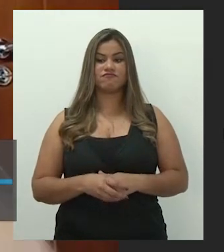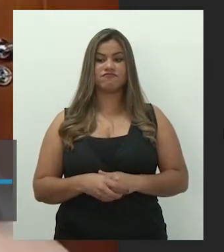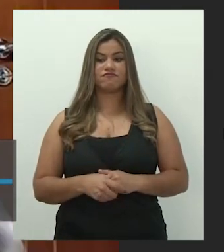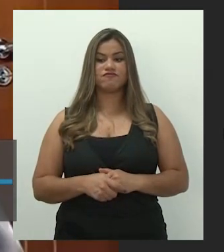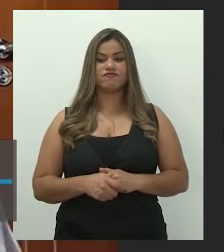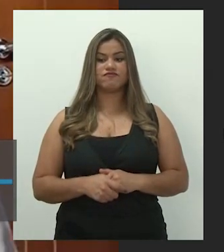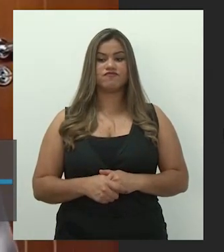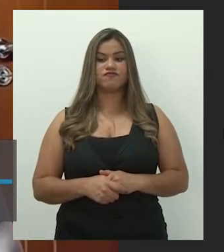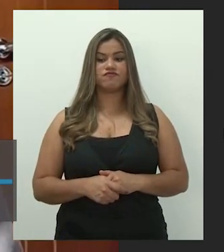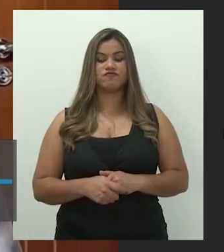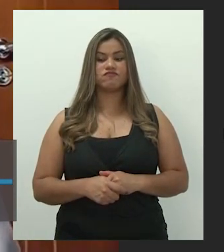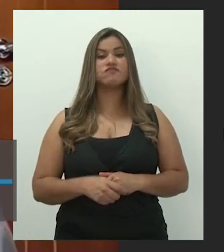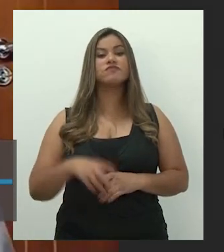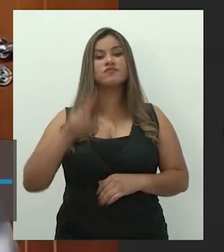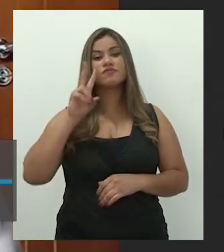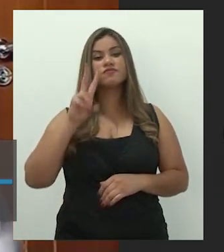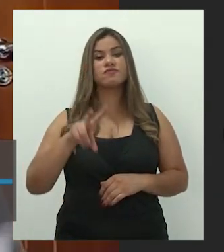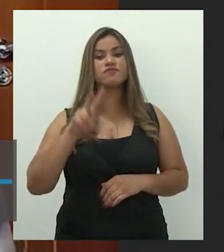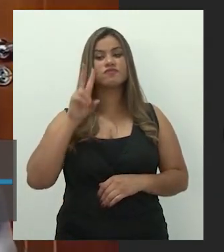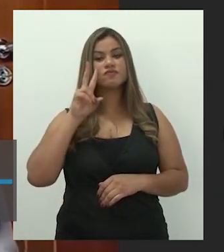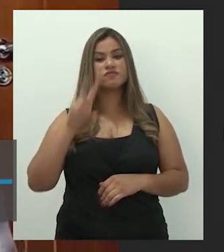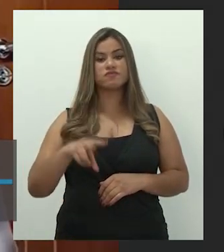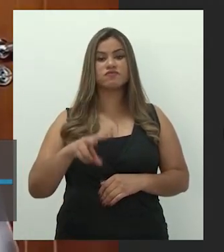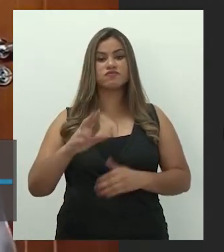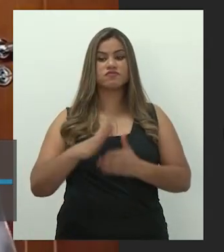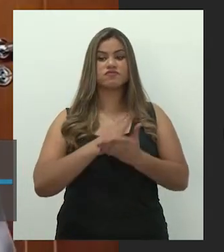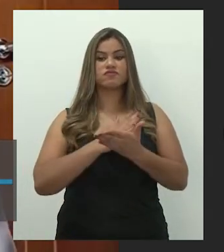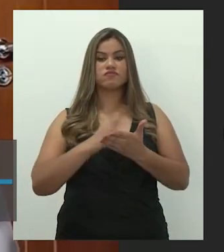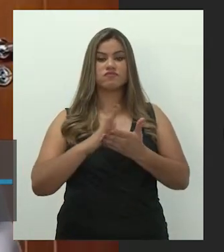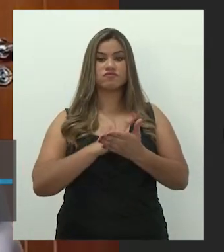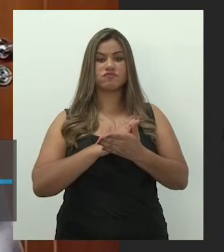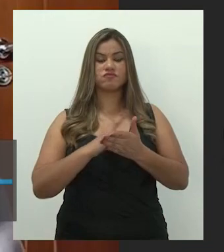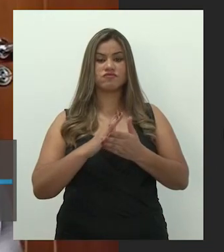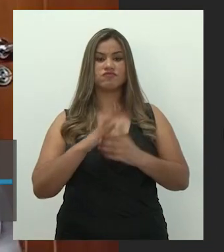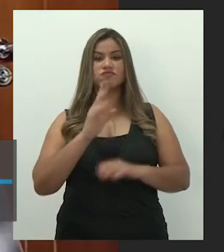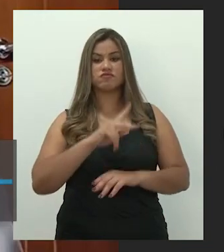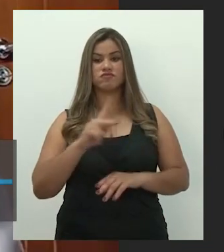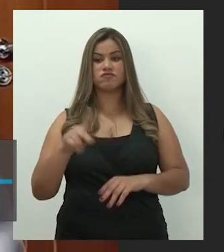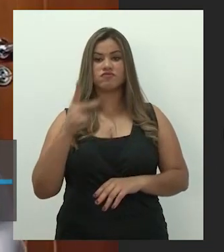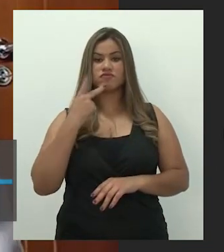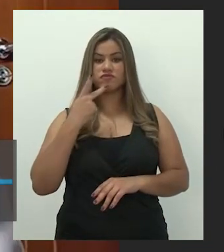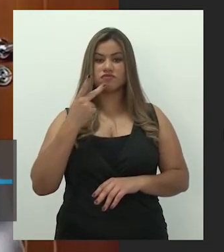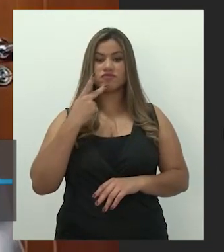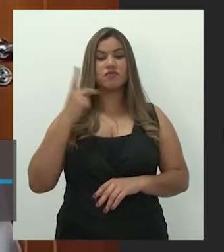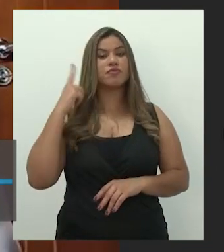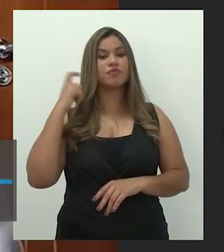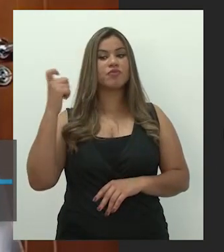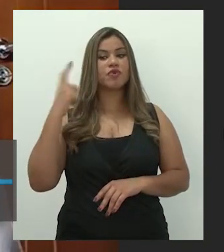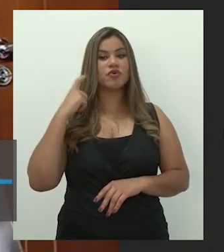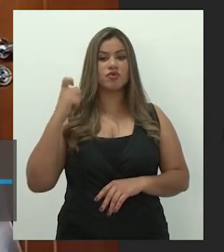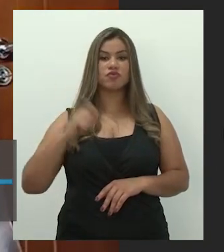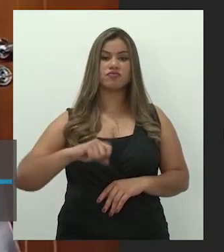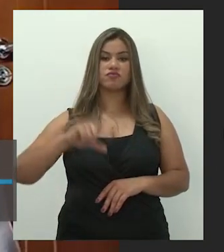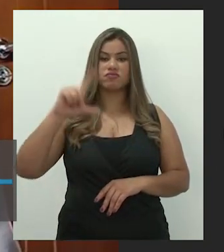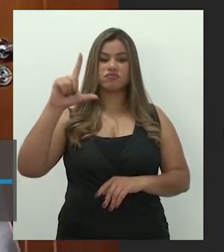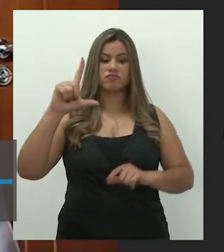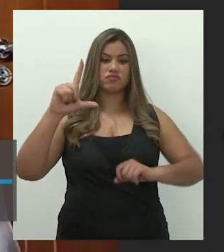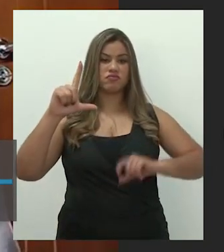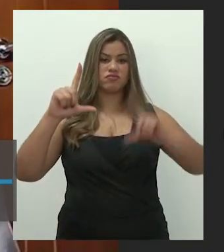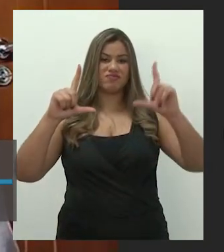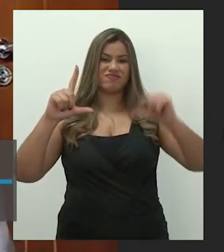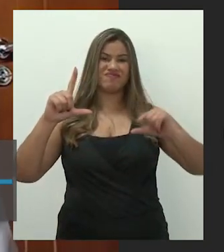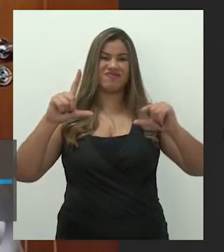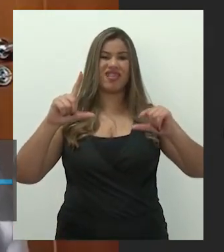eu vi que uns professores estão falando som baixo, outros, não, tá normal, isso, aquilo. Pessoal, embaixo da nossa apresentação tem 3 ícones. Se vocês clicarem